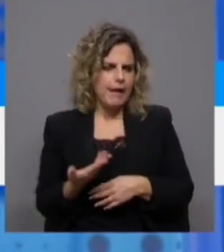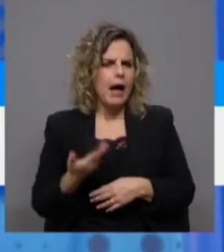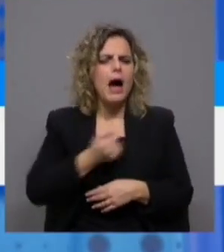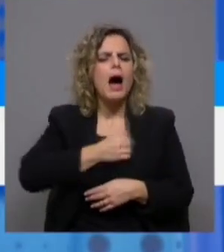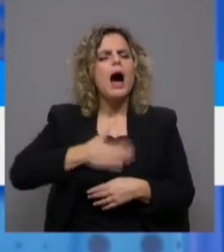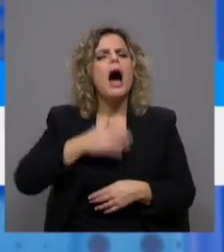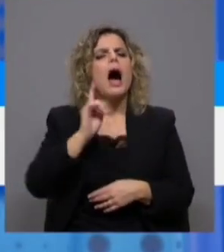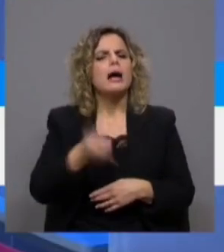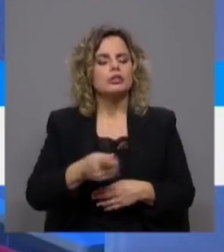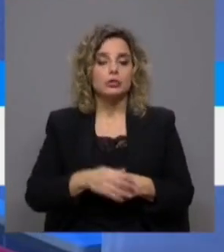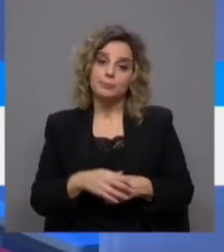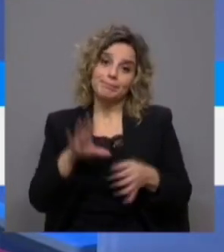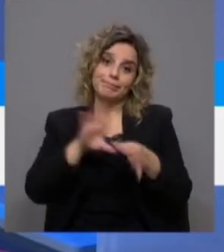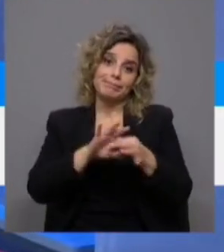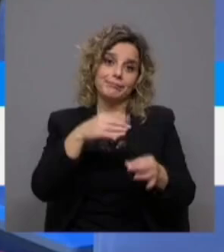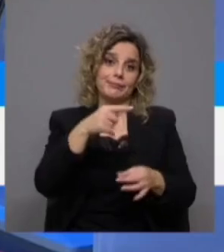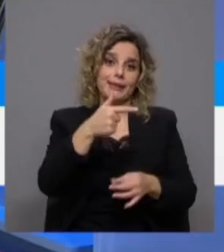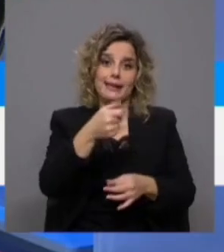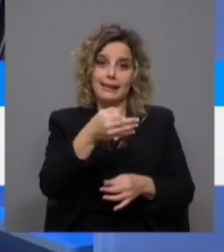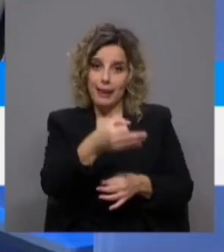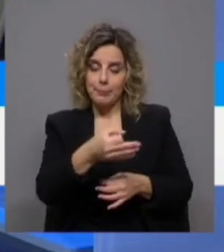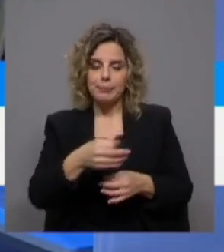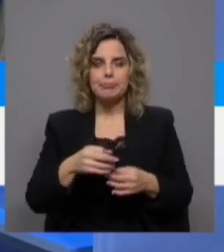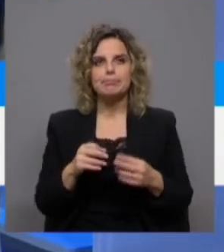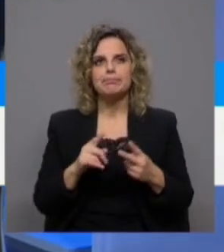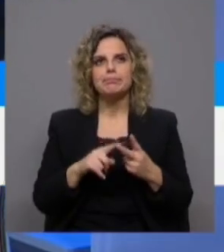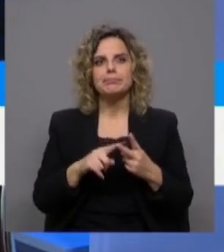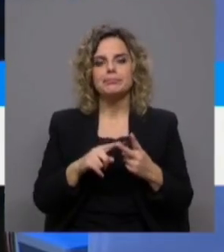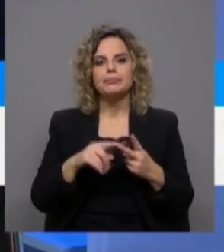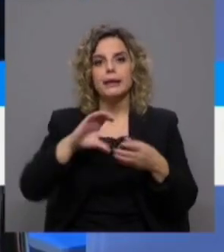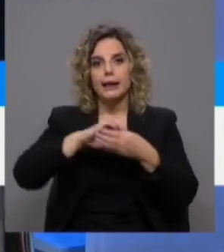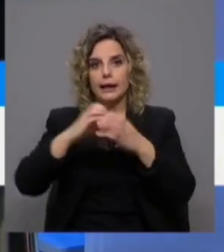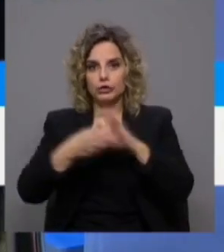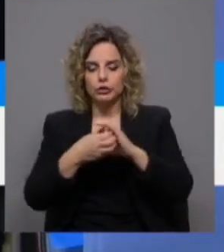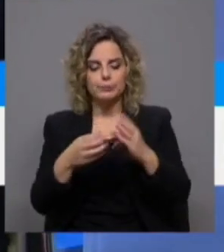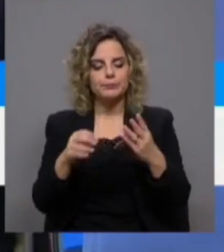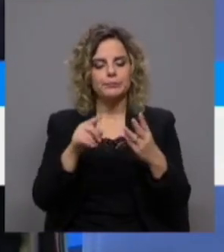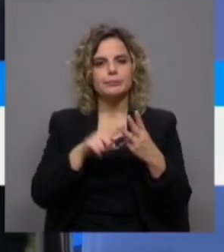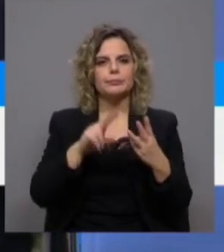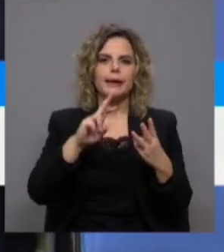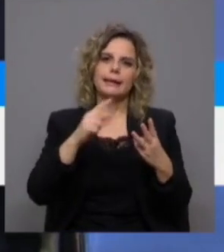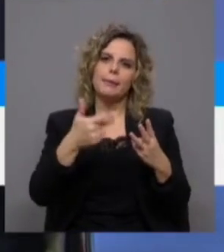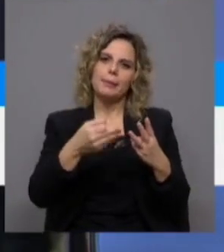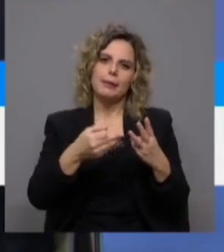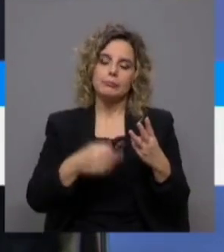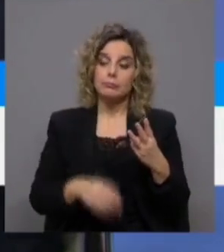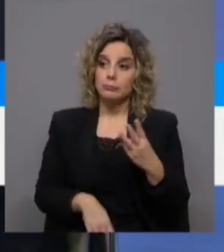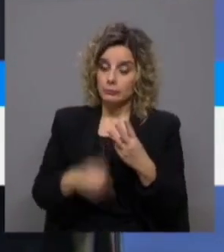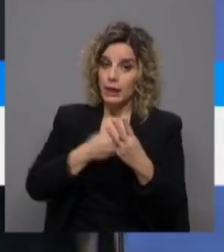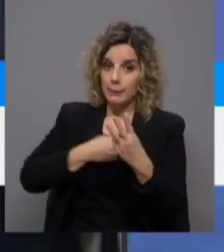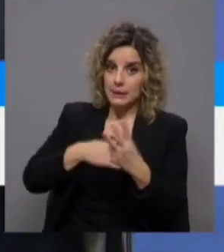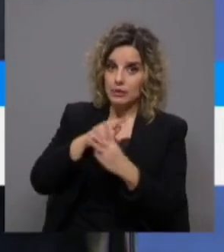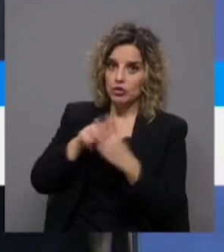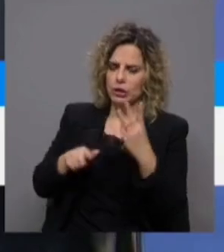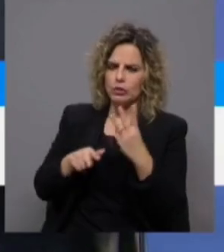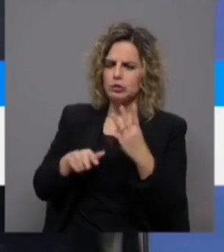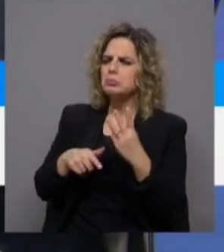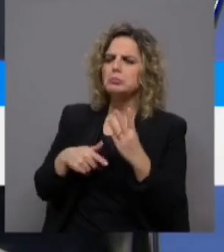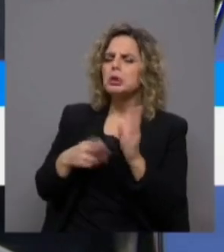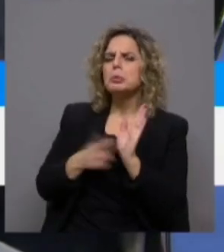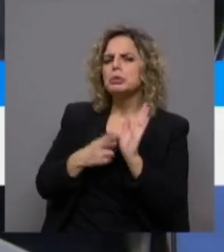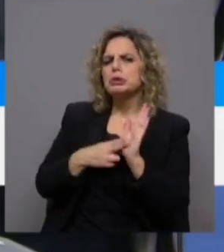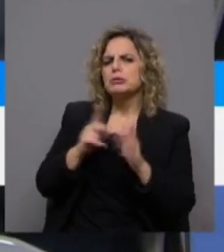fornecimentos após sobretudo da tampa da da caixa geral de depósitos e da RTP são essas três empresas e quais são as razões